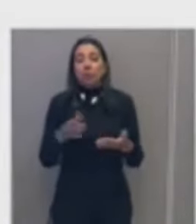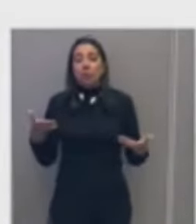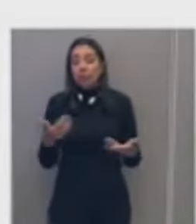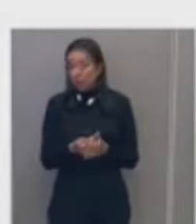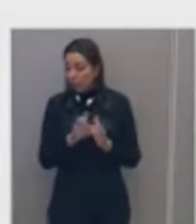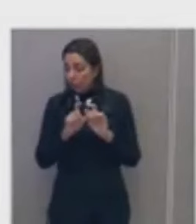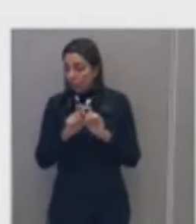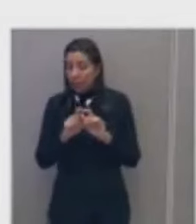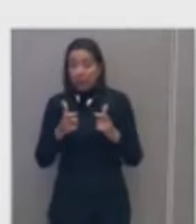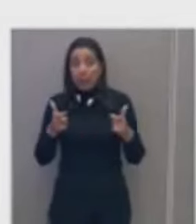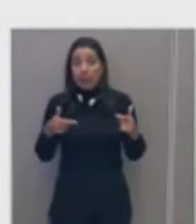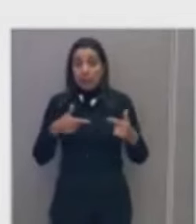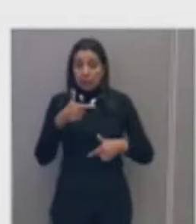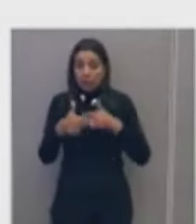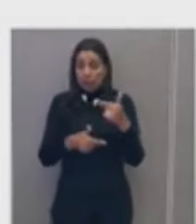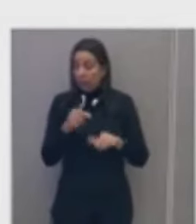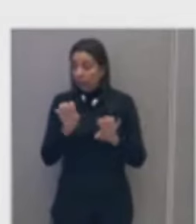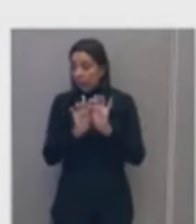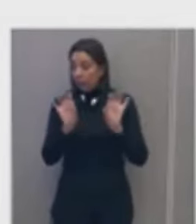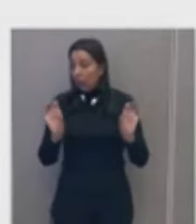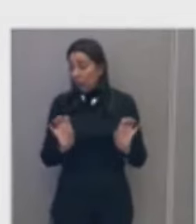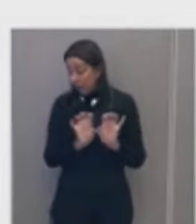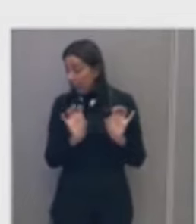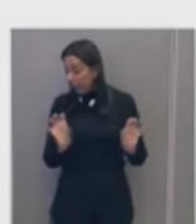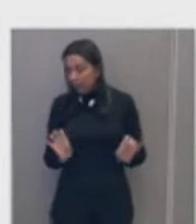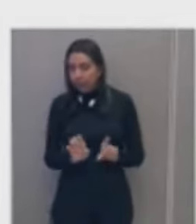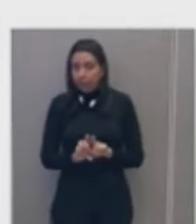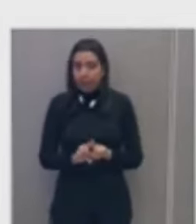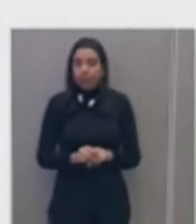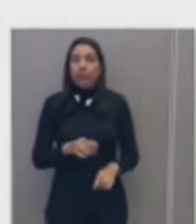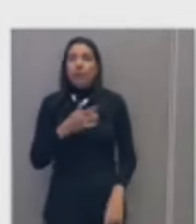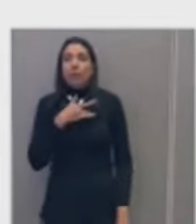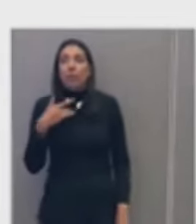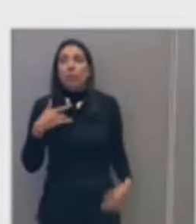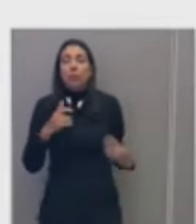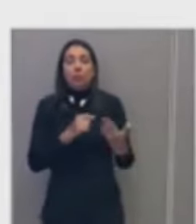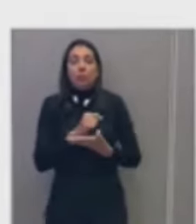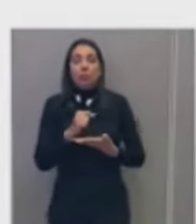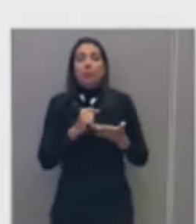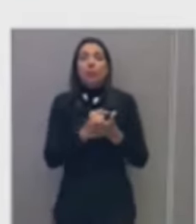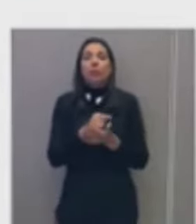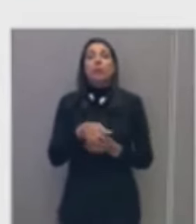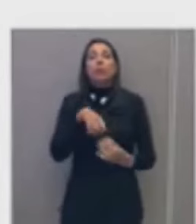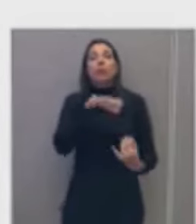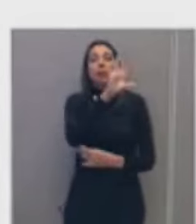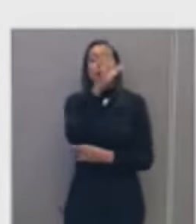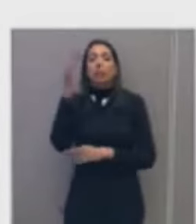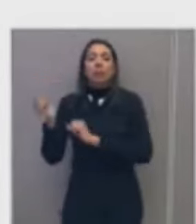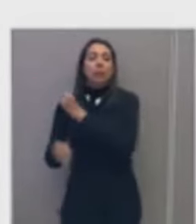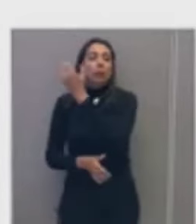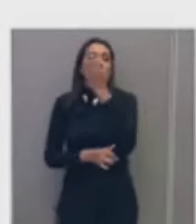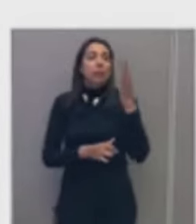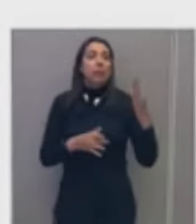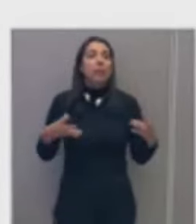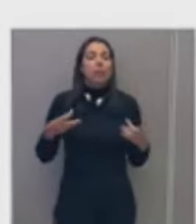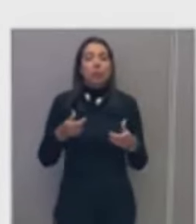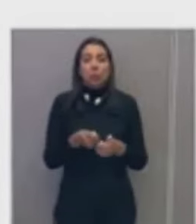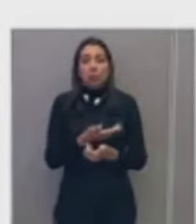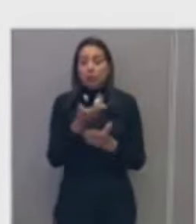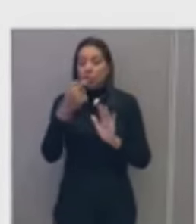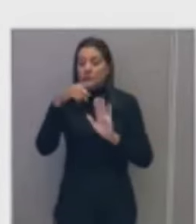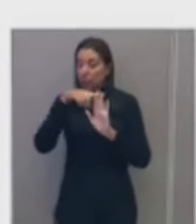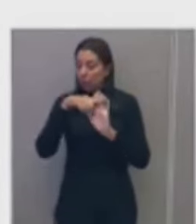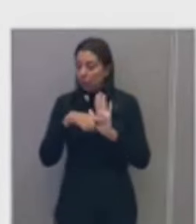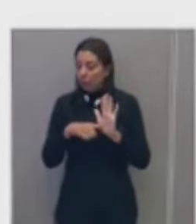a ampliação de ações de infraestrutura e de saneamento básico e ambiental. Essas ações estão todas